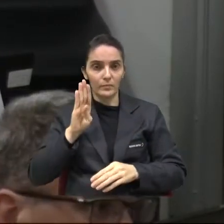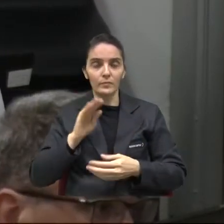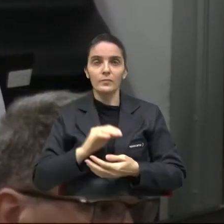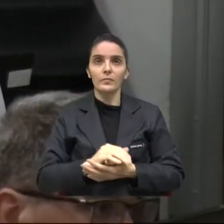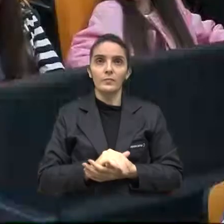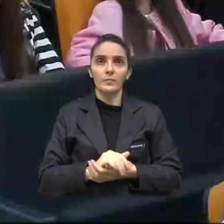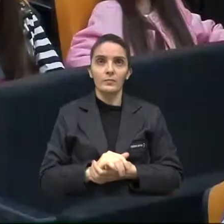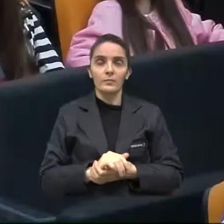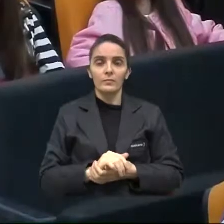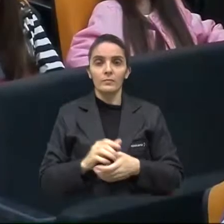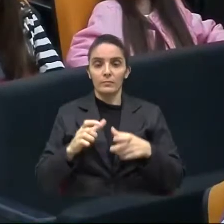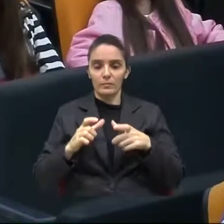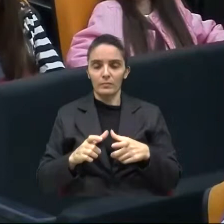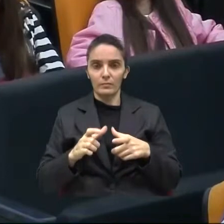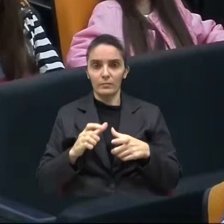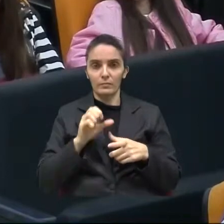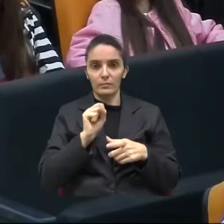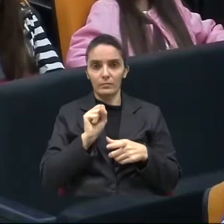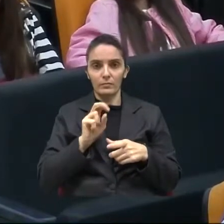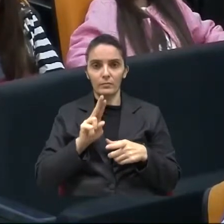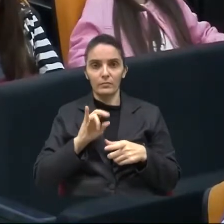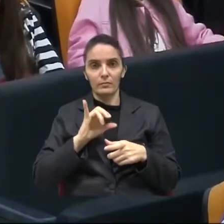Nova Suíça.